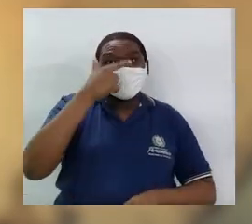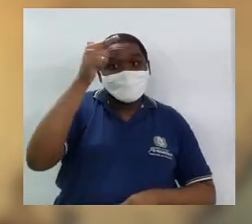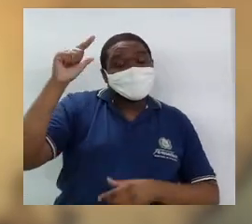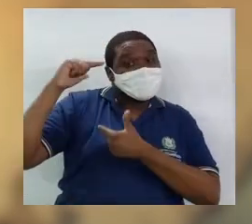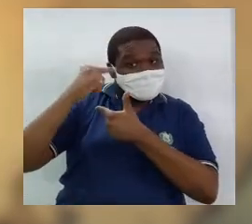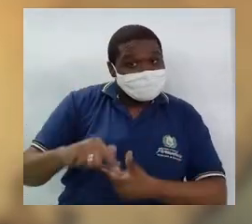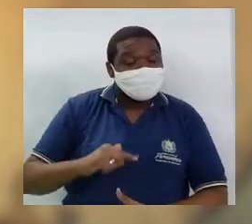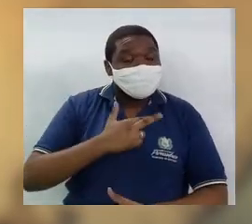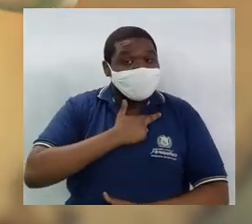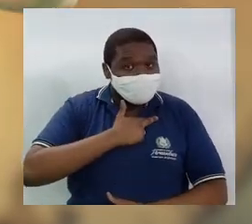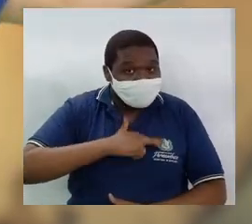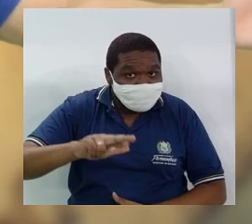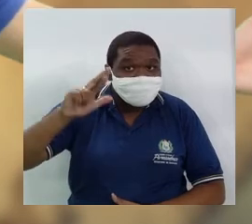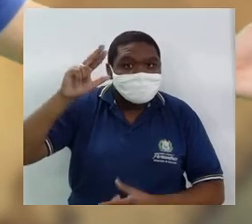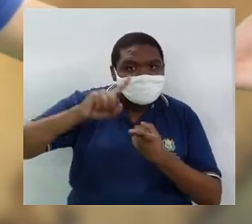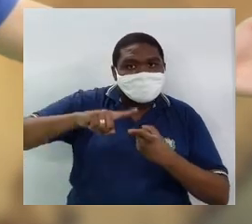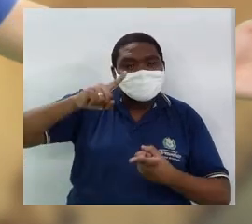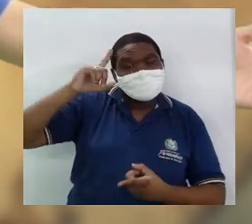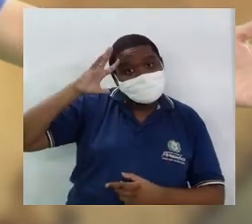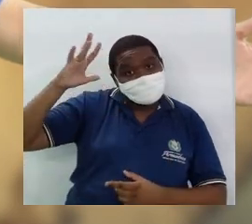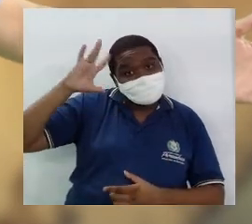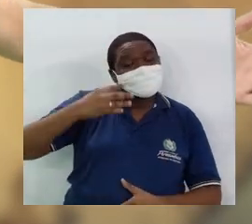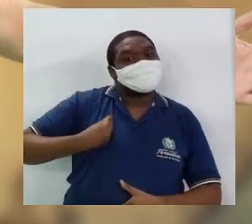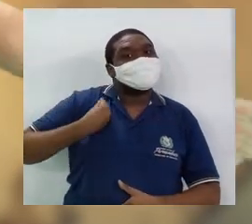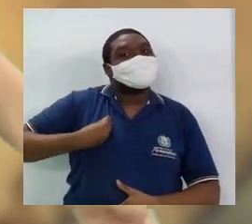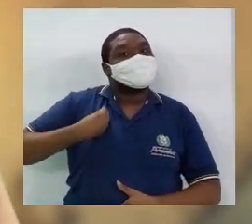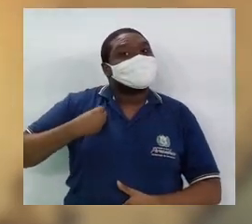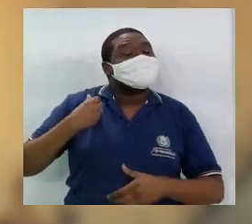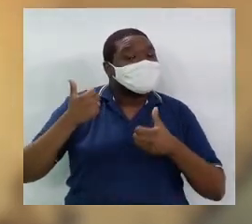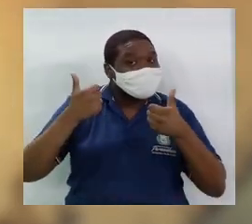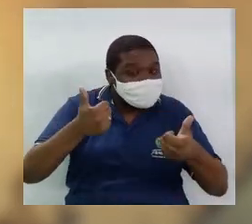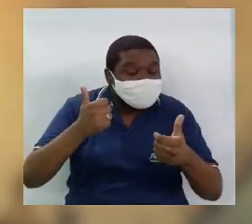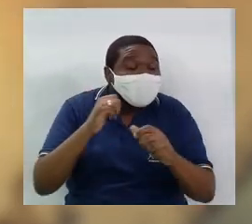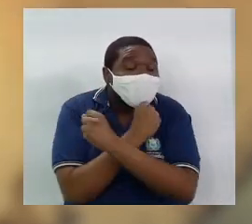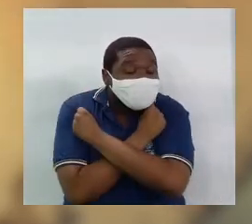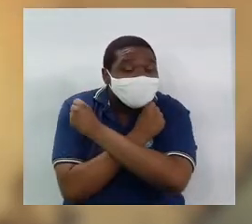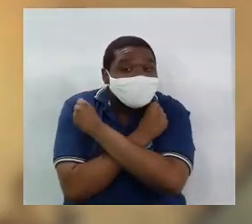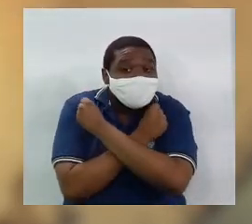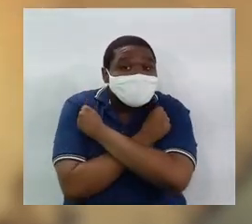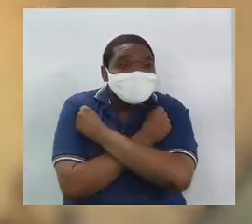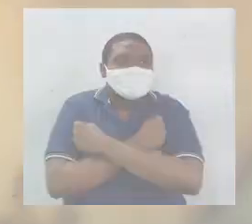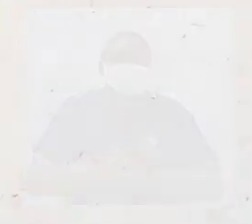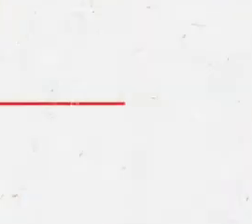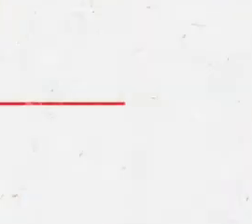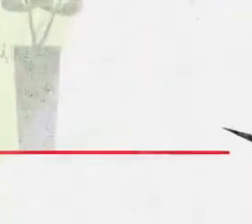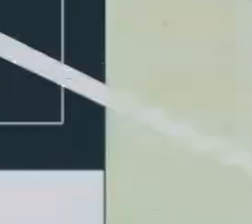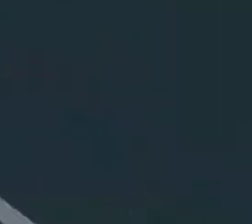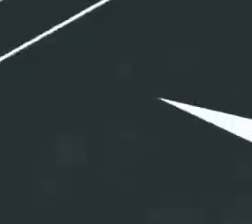tradição religiosa e filosofia de vida. Um forte abraço.